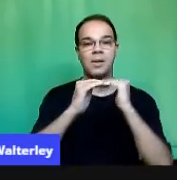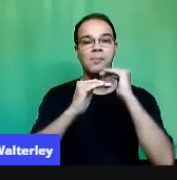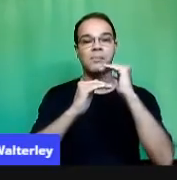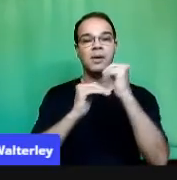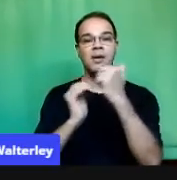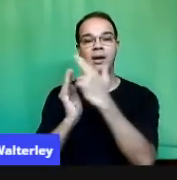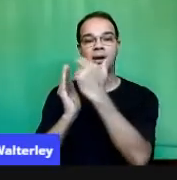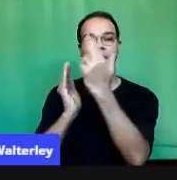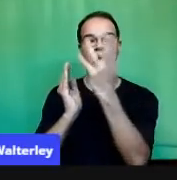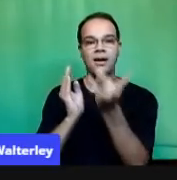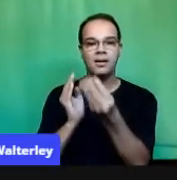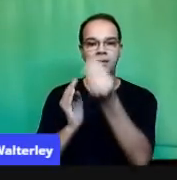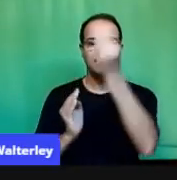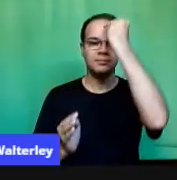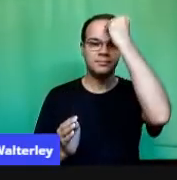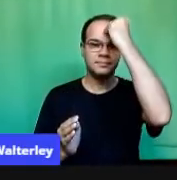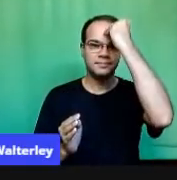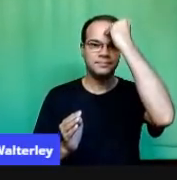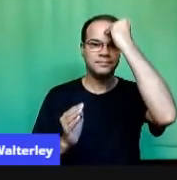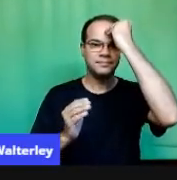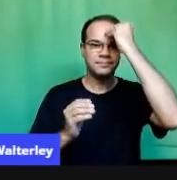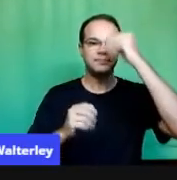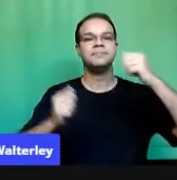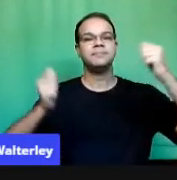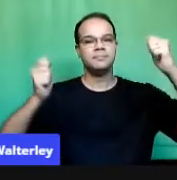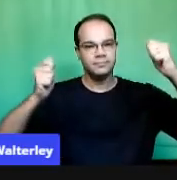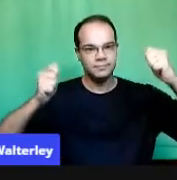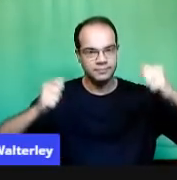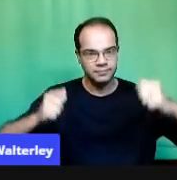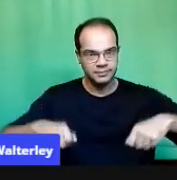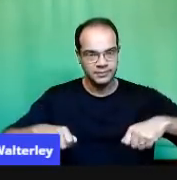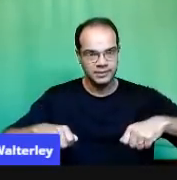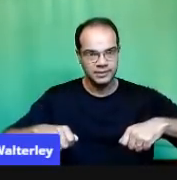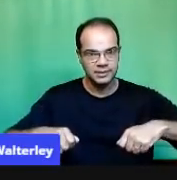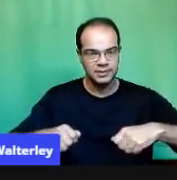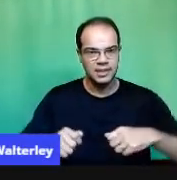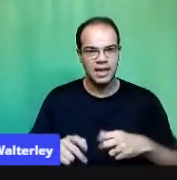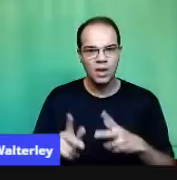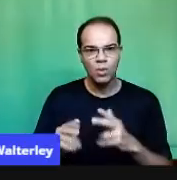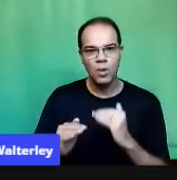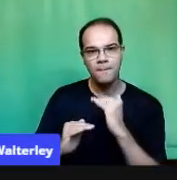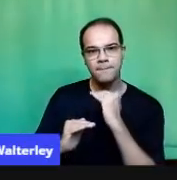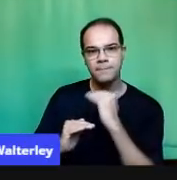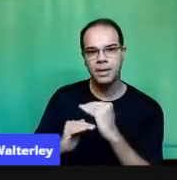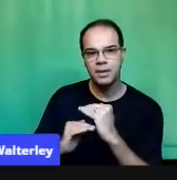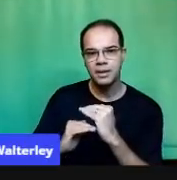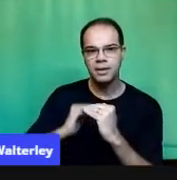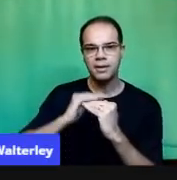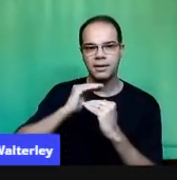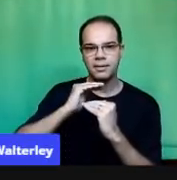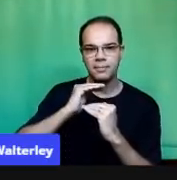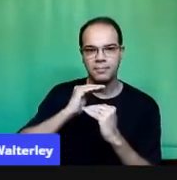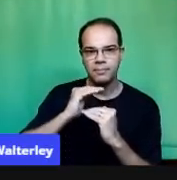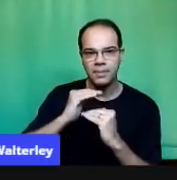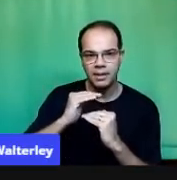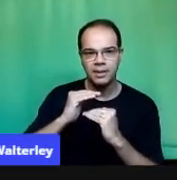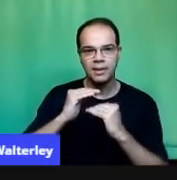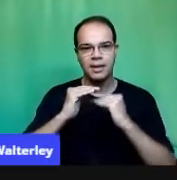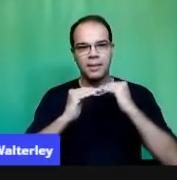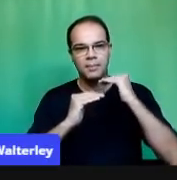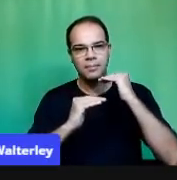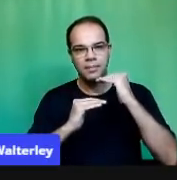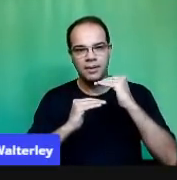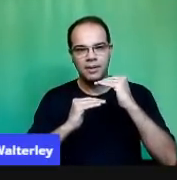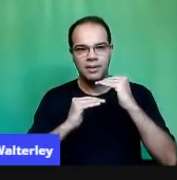arte. E é um processo de construção. Então, um processo de construção desde o